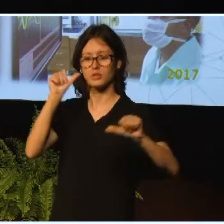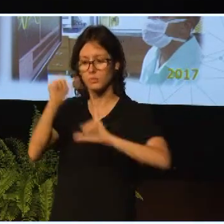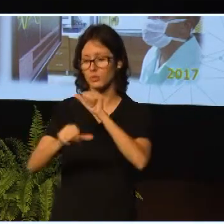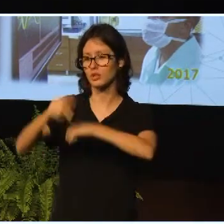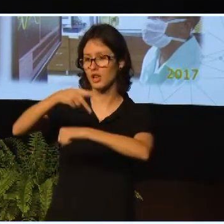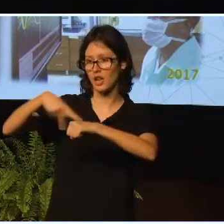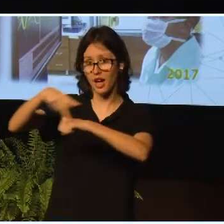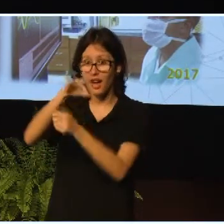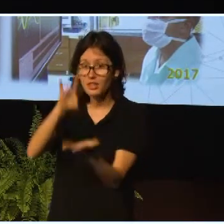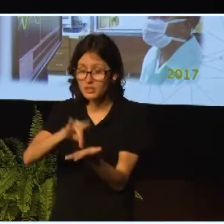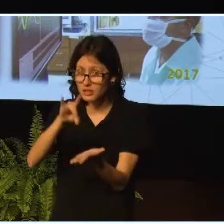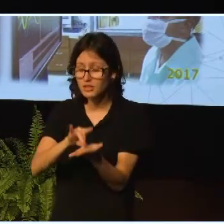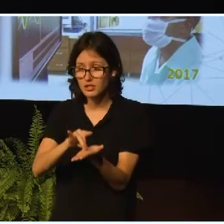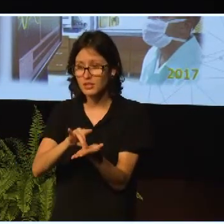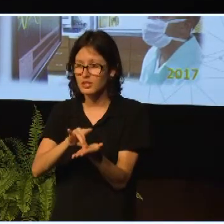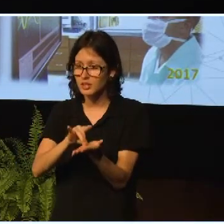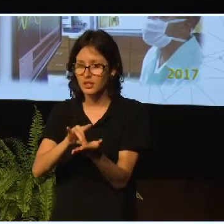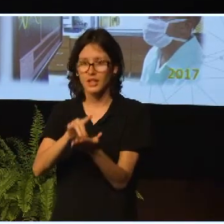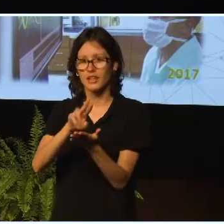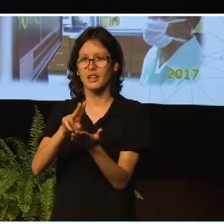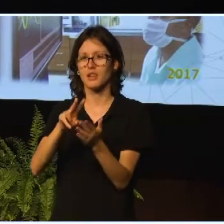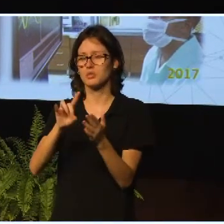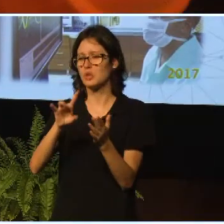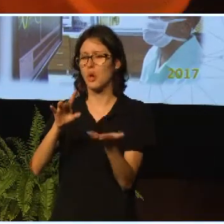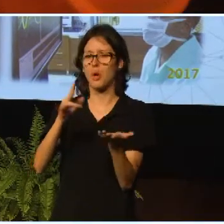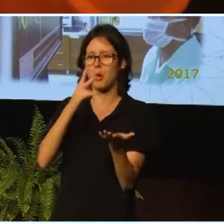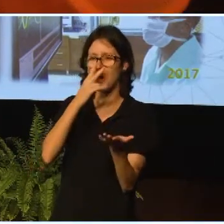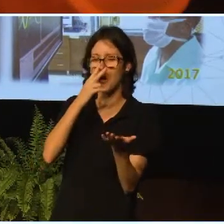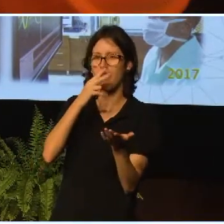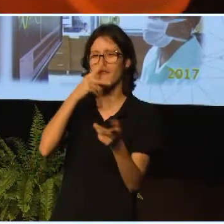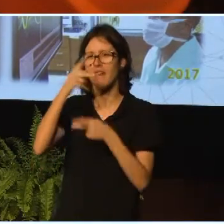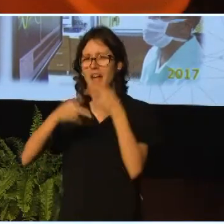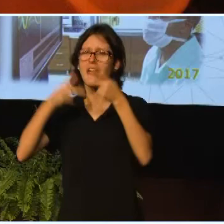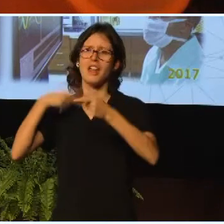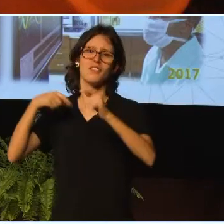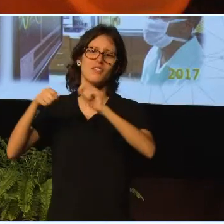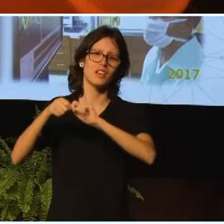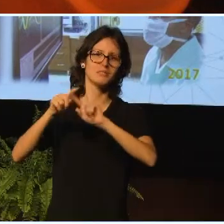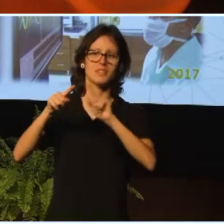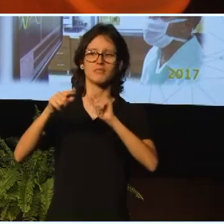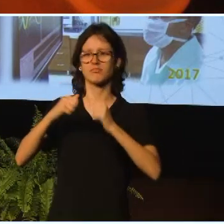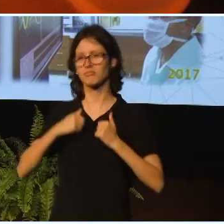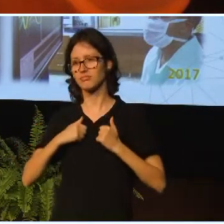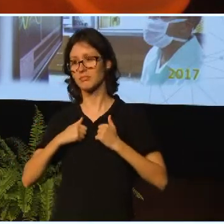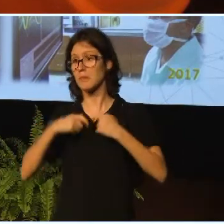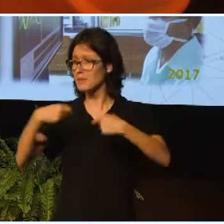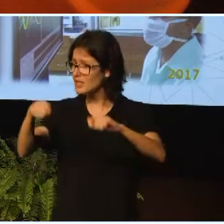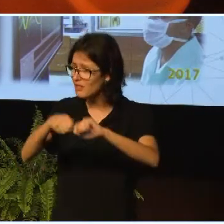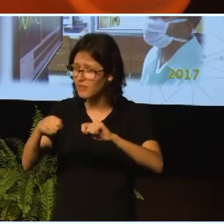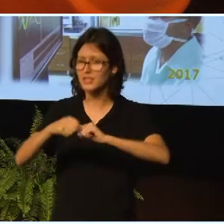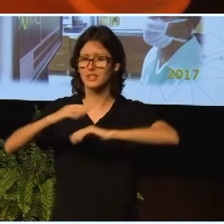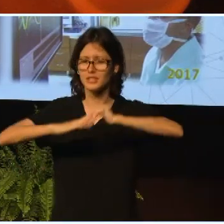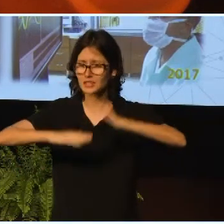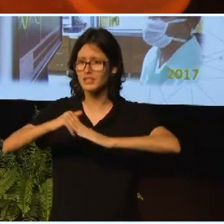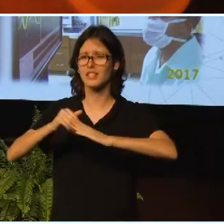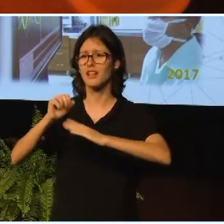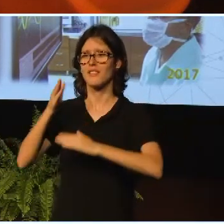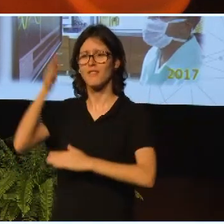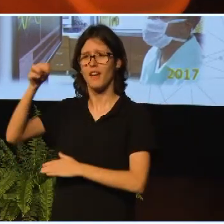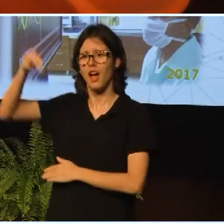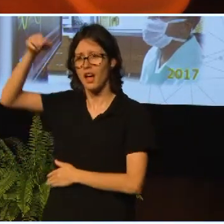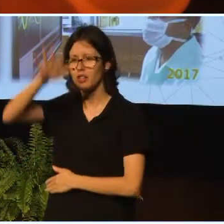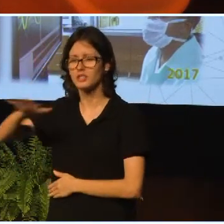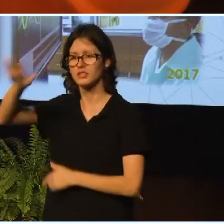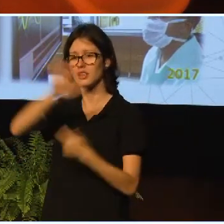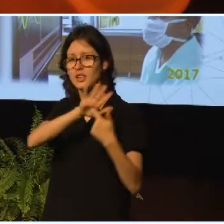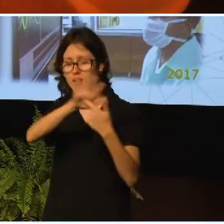esse país, de fato, de verdade, e não ficar só falando que faz. Tem que fazer. Nem que seja para ir para o